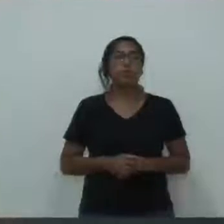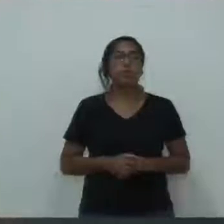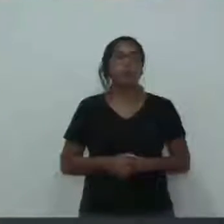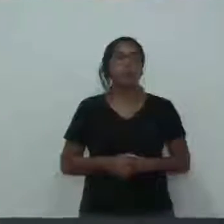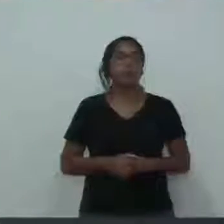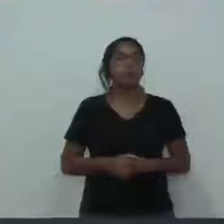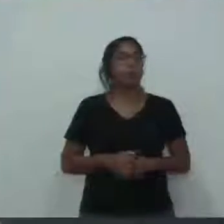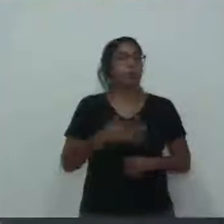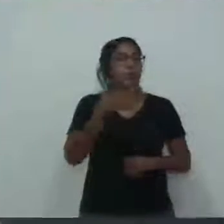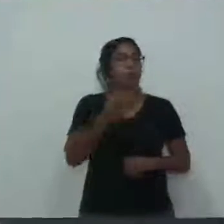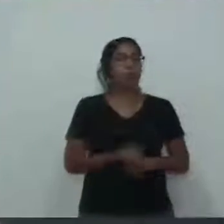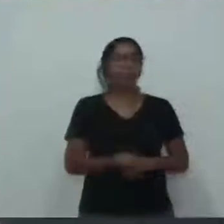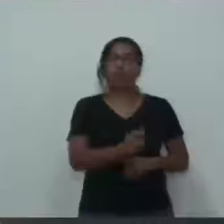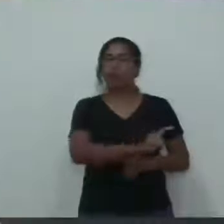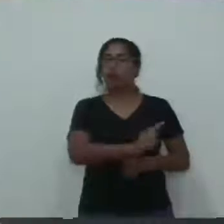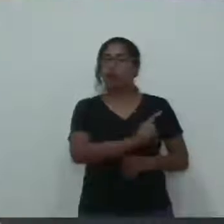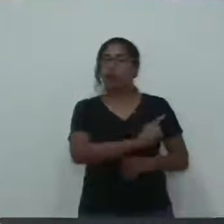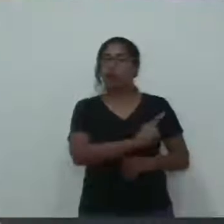Reprovo.